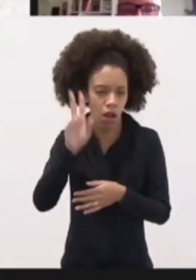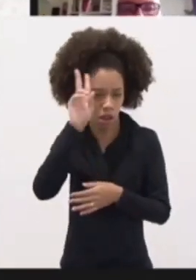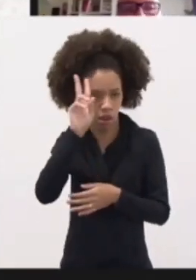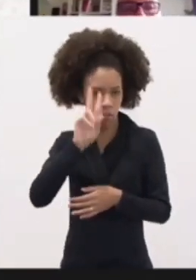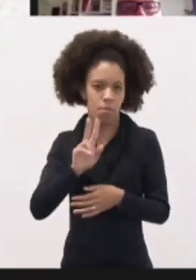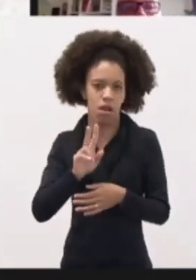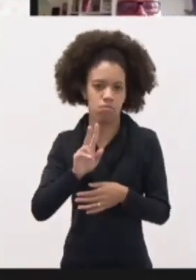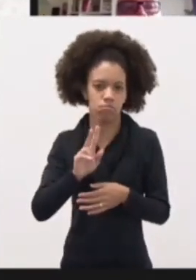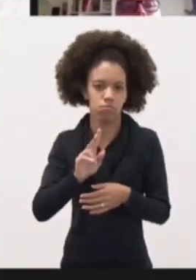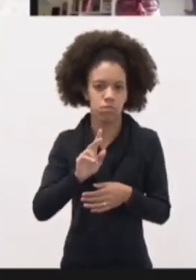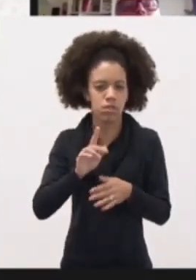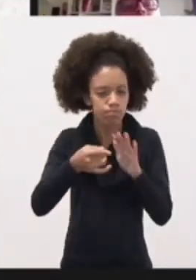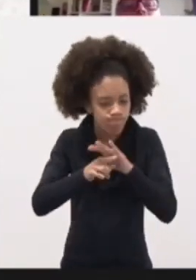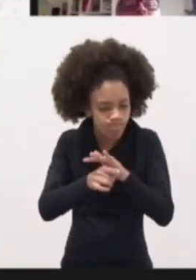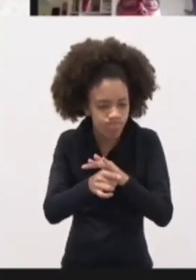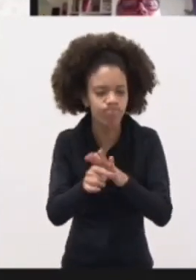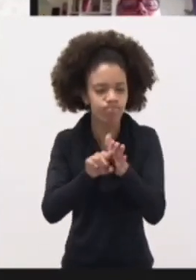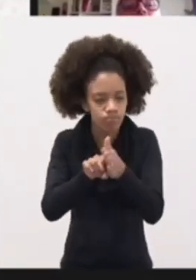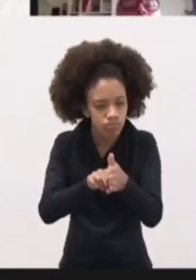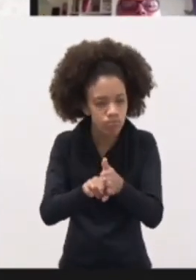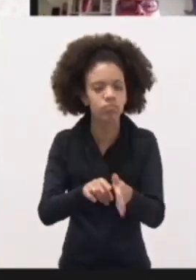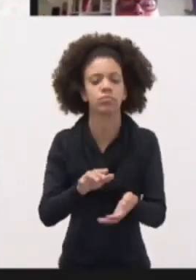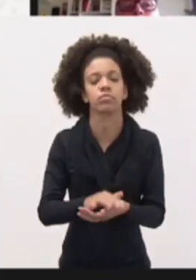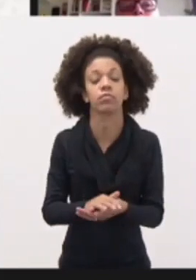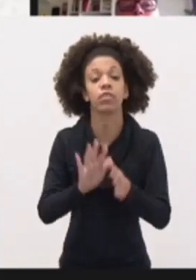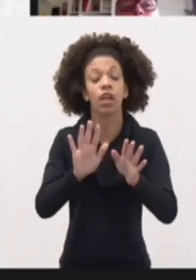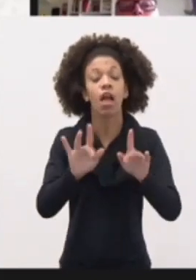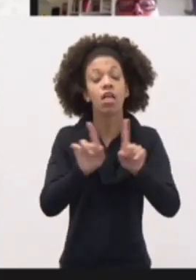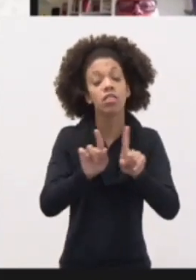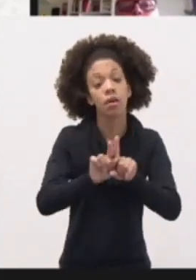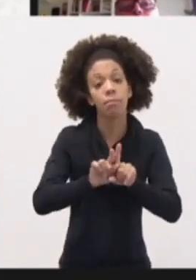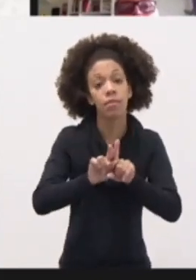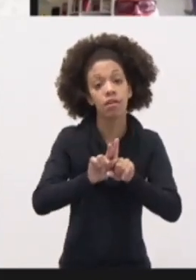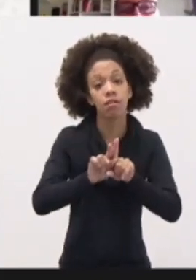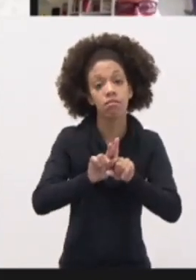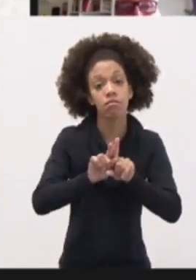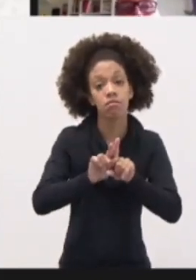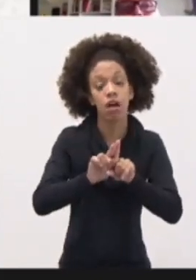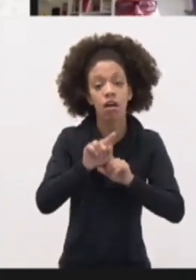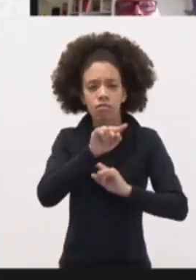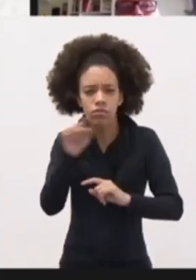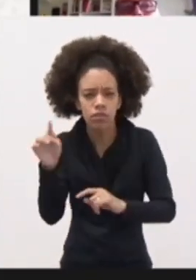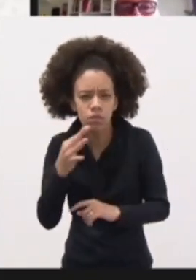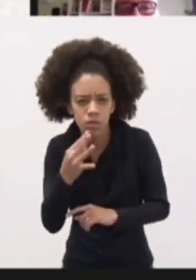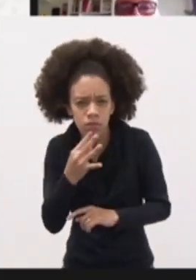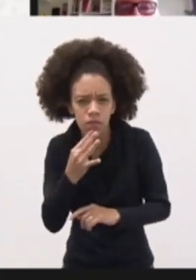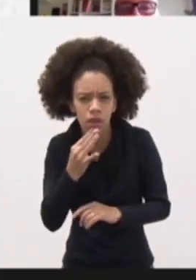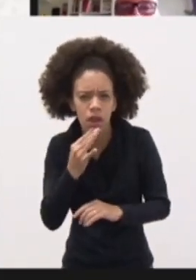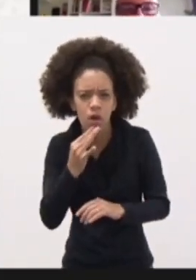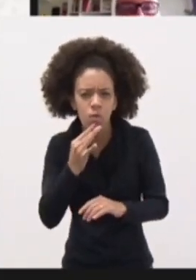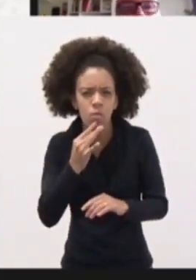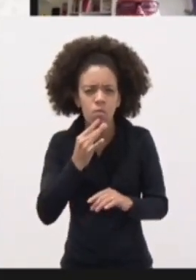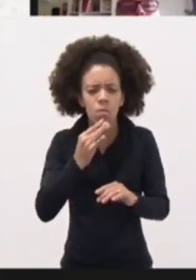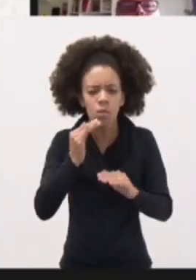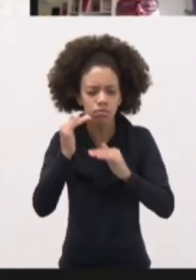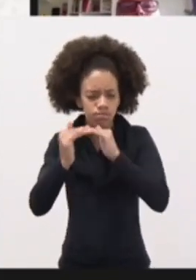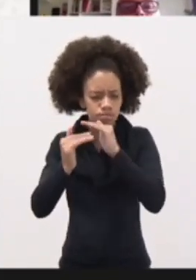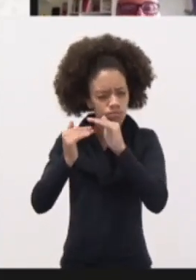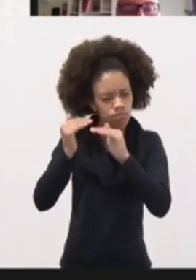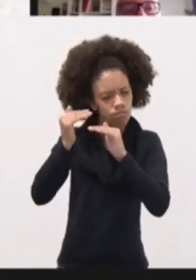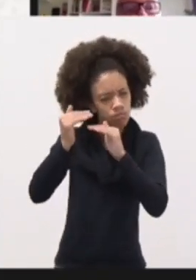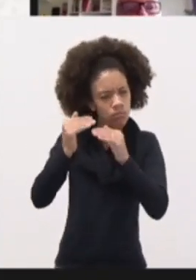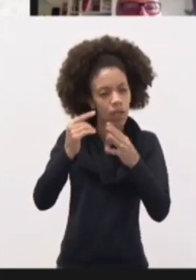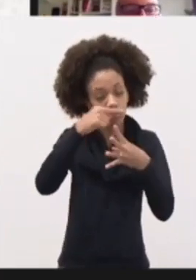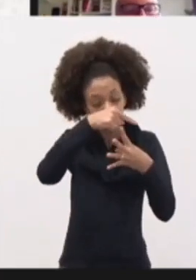um aprofundamento, né? Falaremos também sobre, vocês vão conhecer quais são os níveis de apropriação